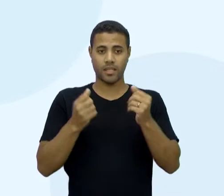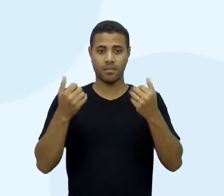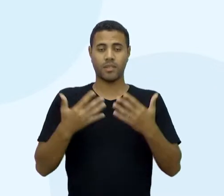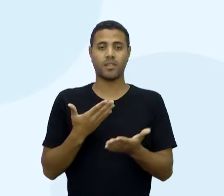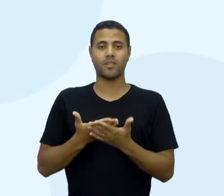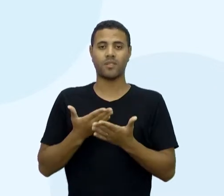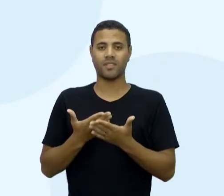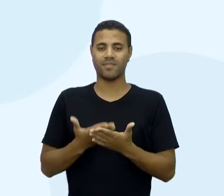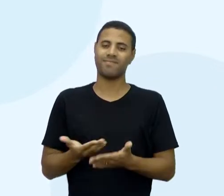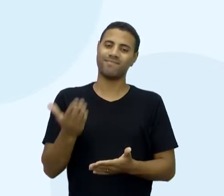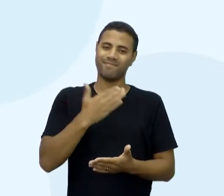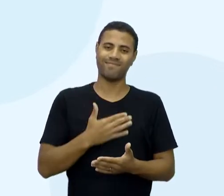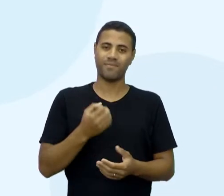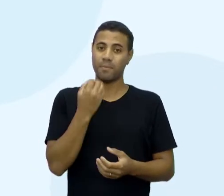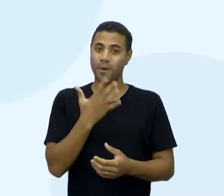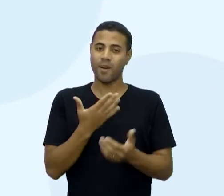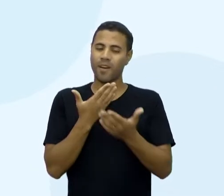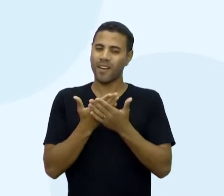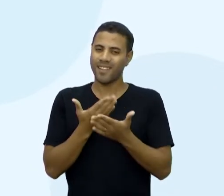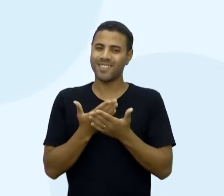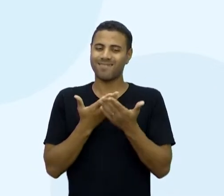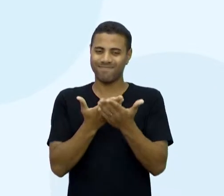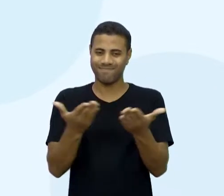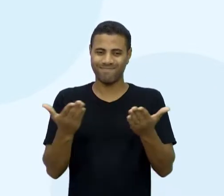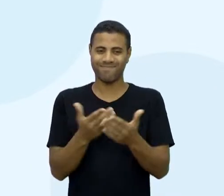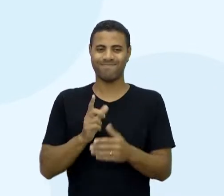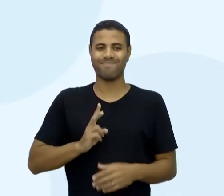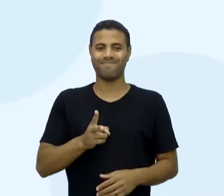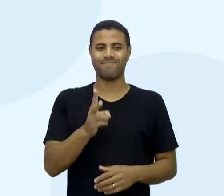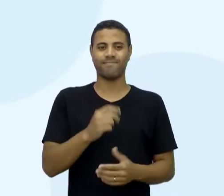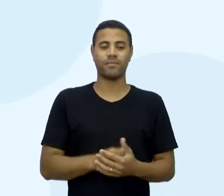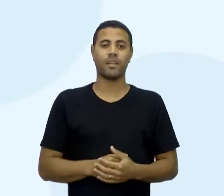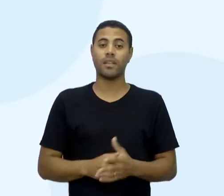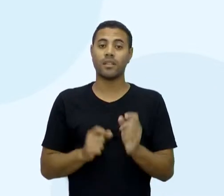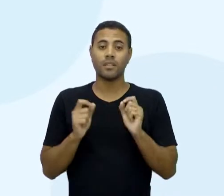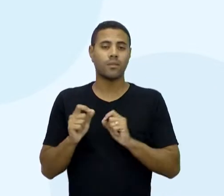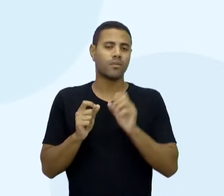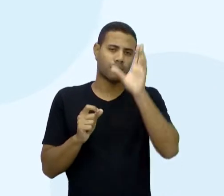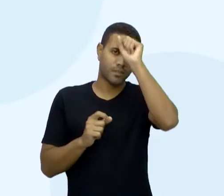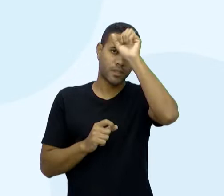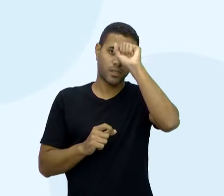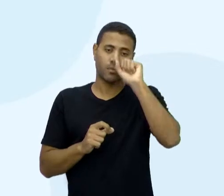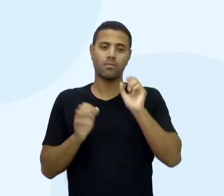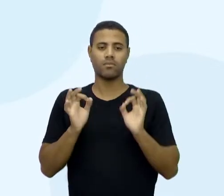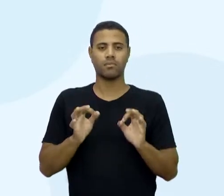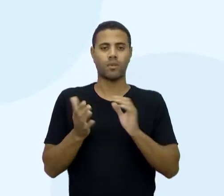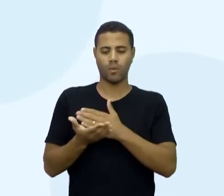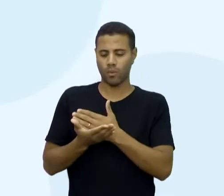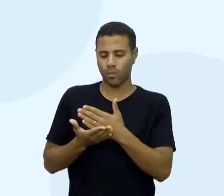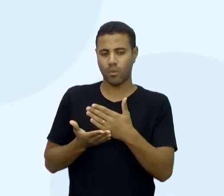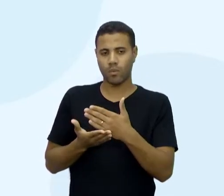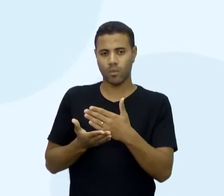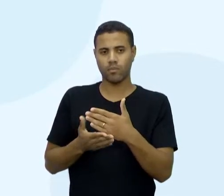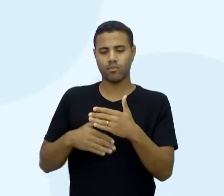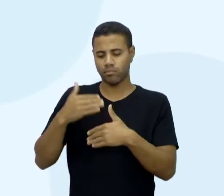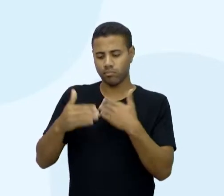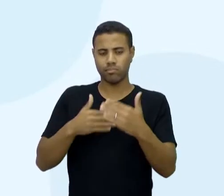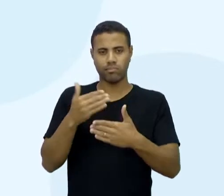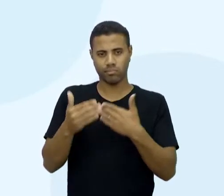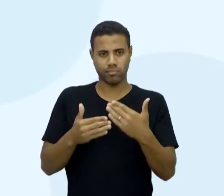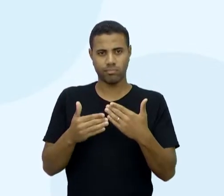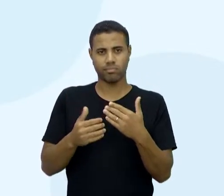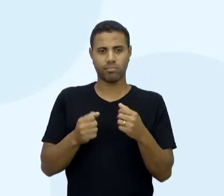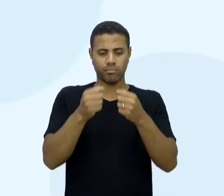estudos. Bora lá. Bons estudos para a gente e vamos lá. A gente aprendeu aí no começo aí da nossa introdução, né,